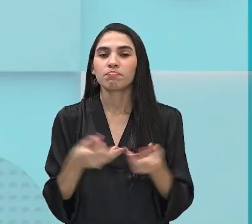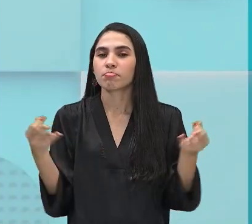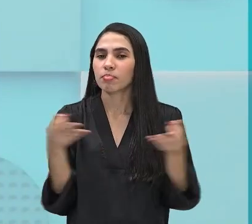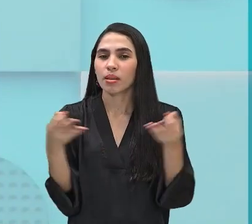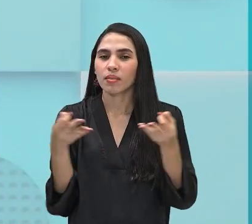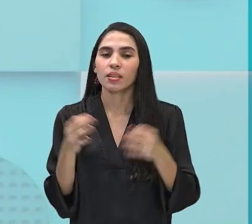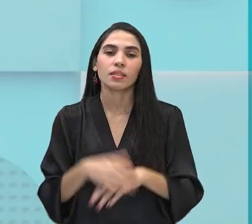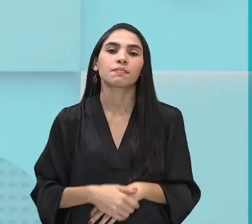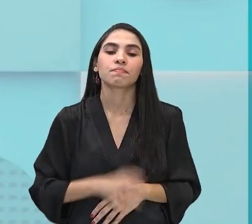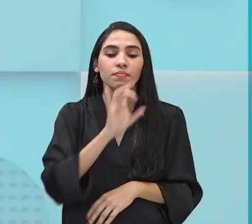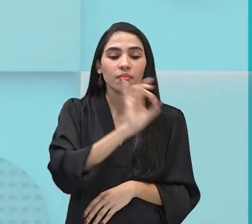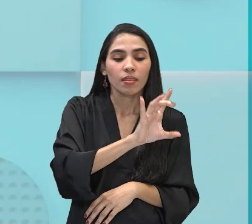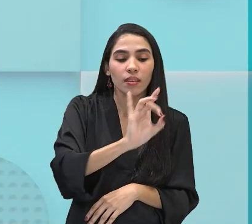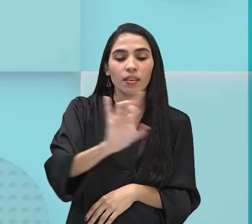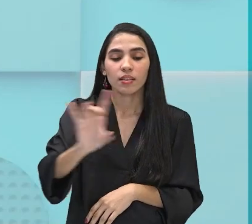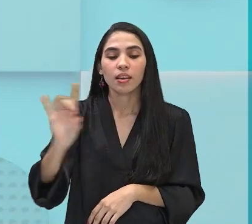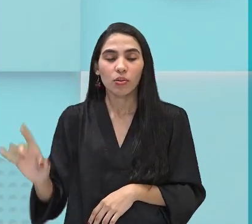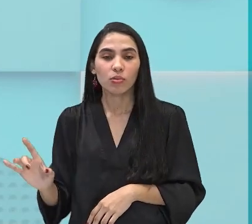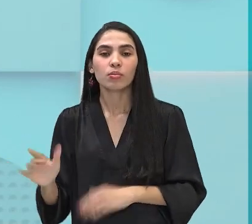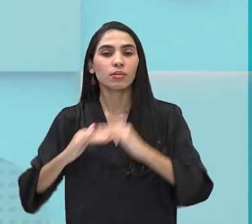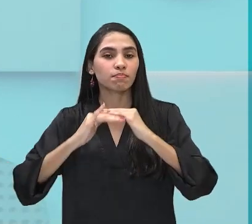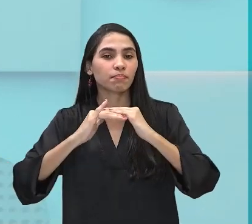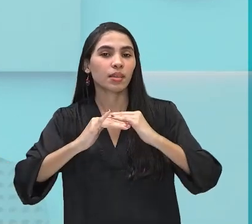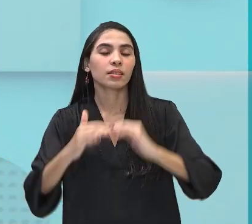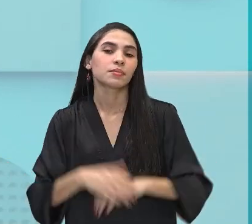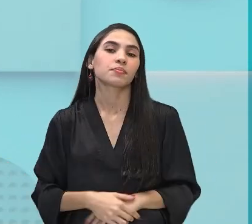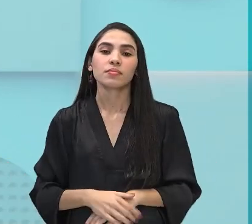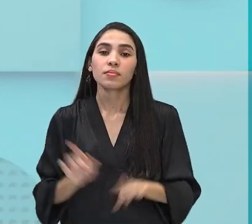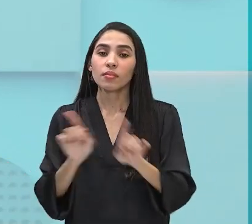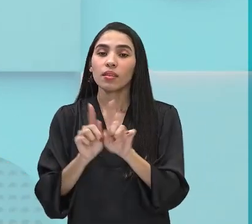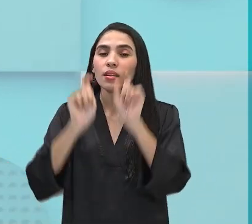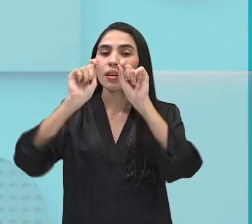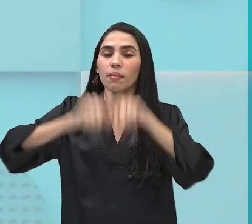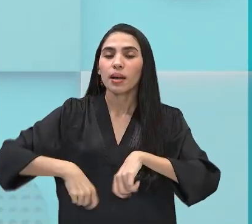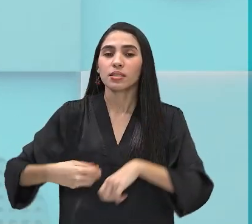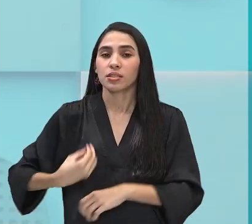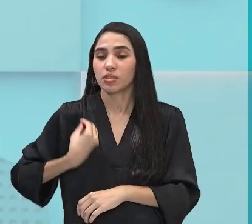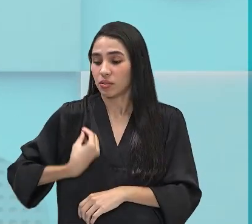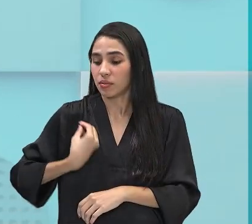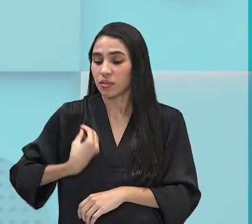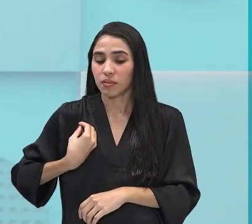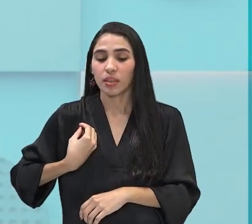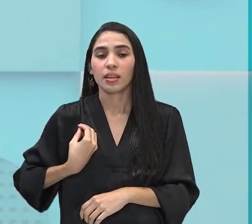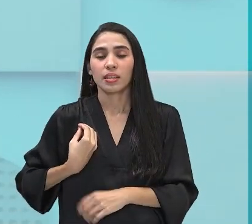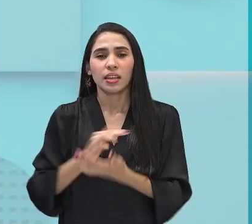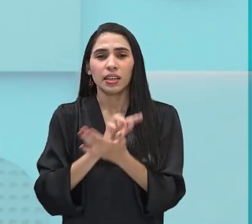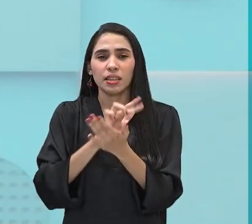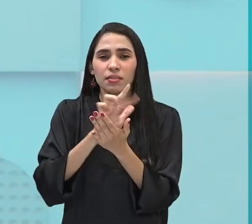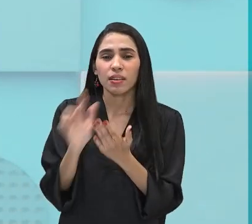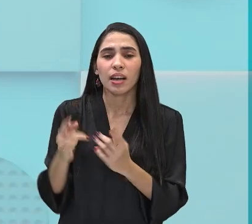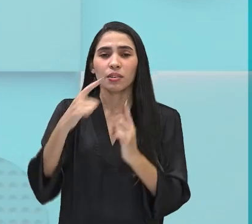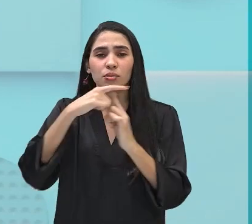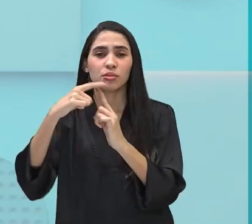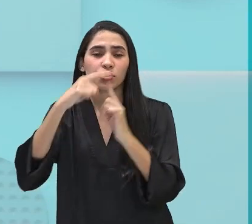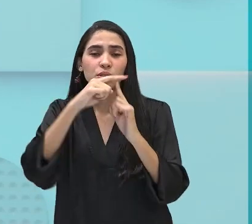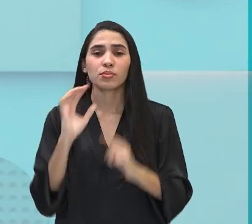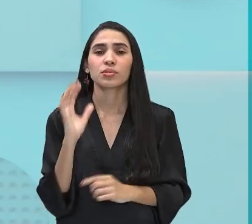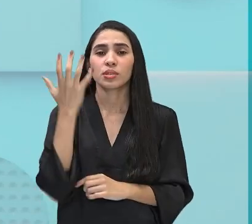extraordinárias, cada uma a seu modo. Foram capazes de sobreviver em condições adversas, determinadas